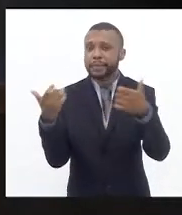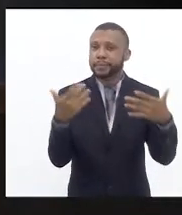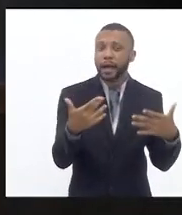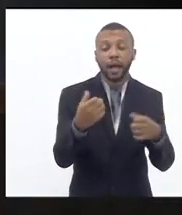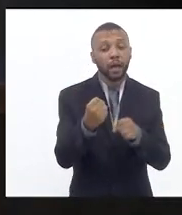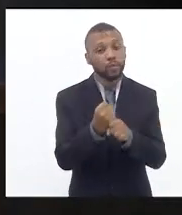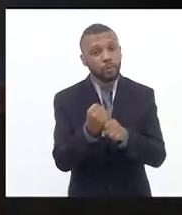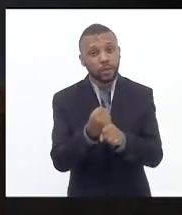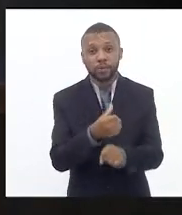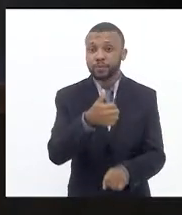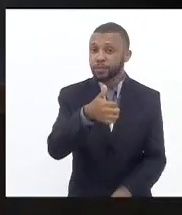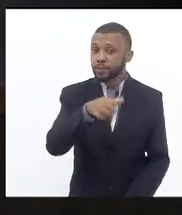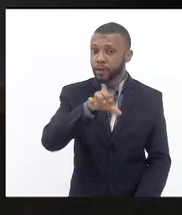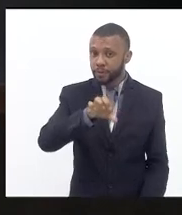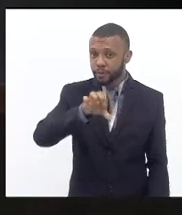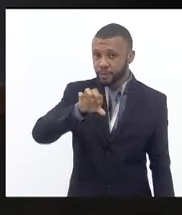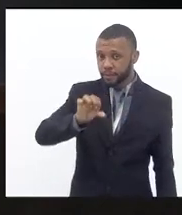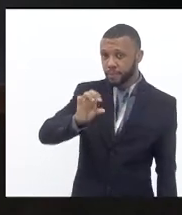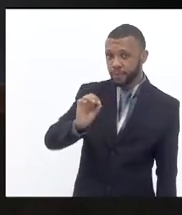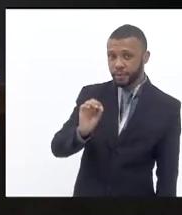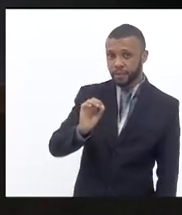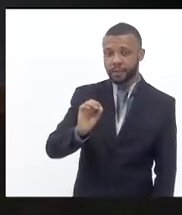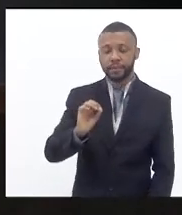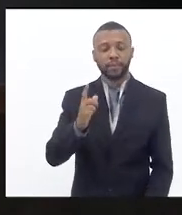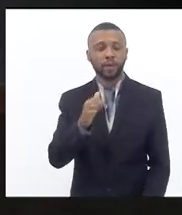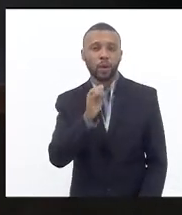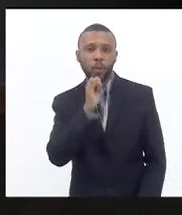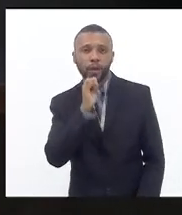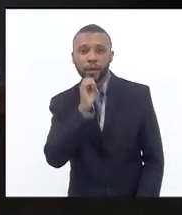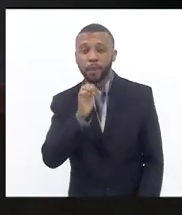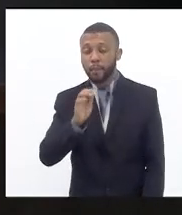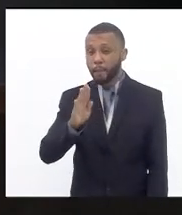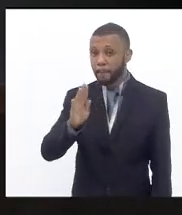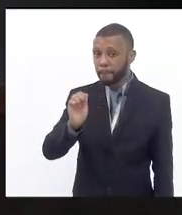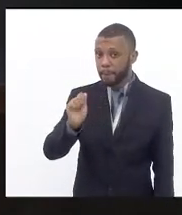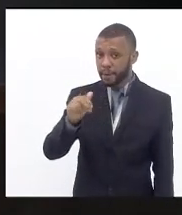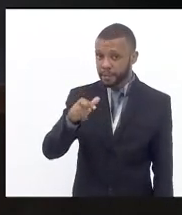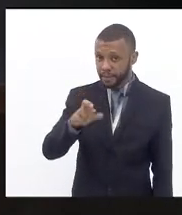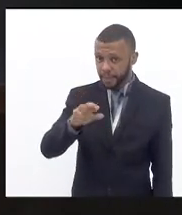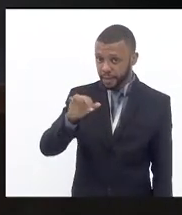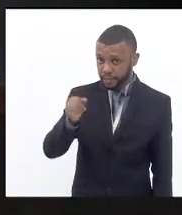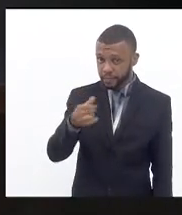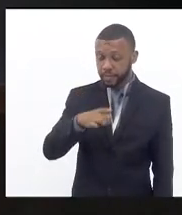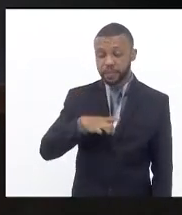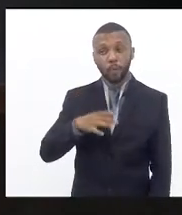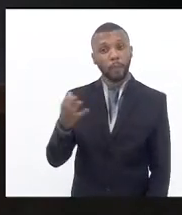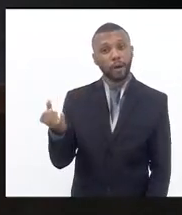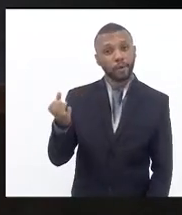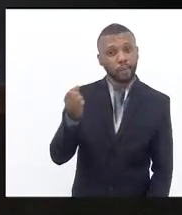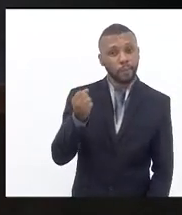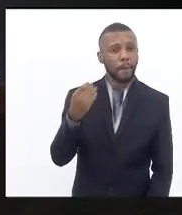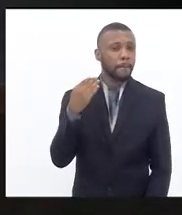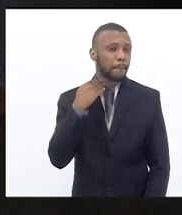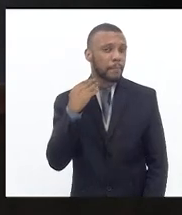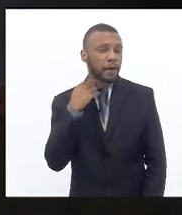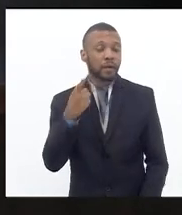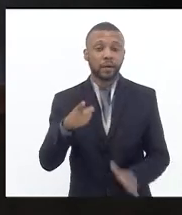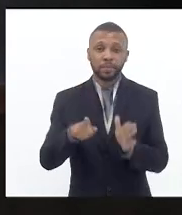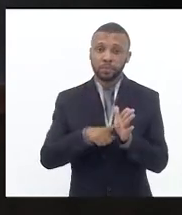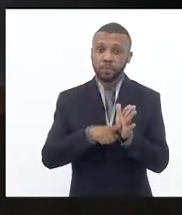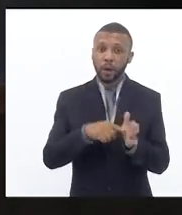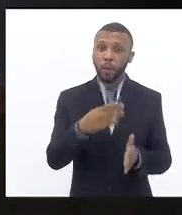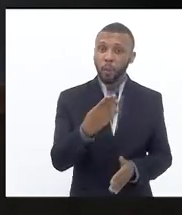a década de 90 é quando por exemplo banerj de uma reserva bancária negativa de